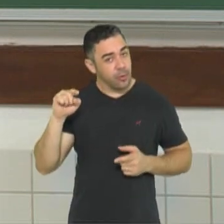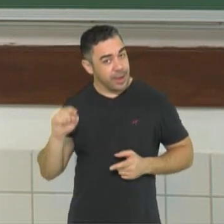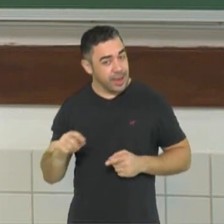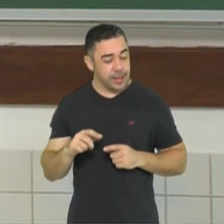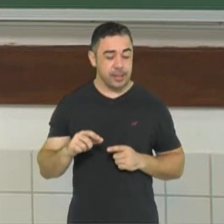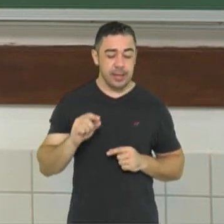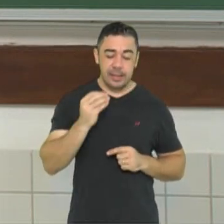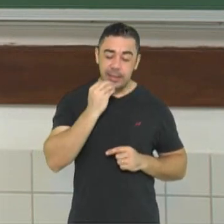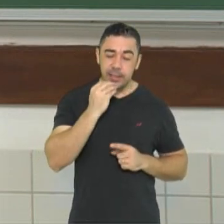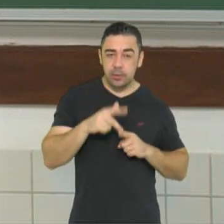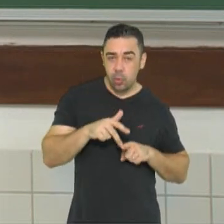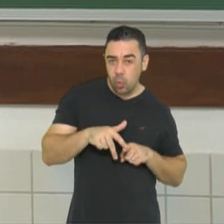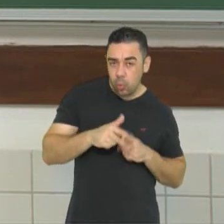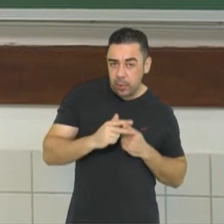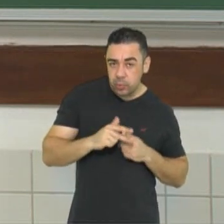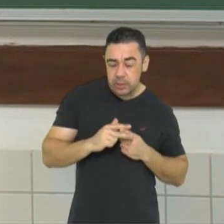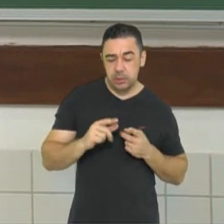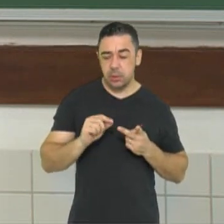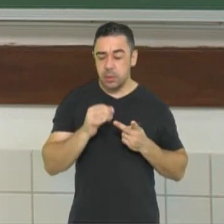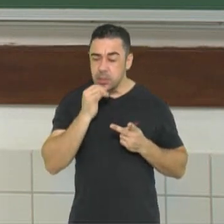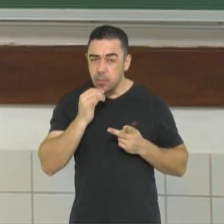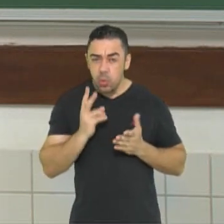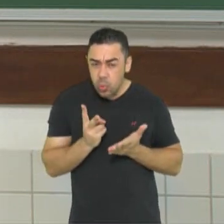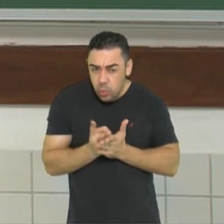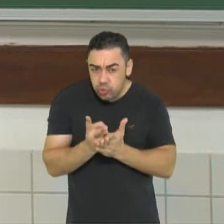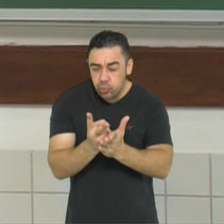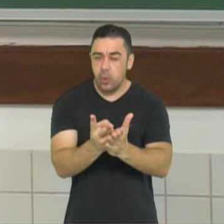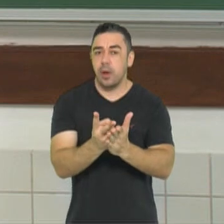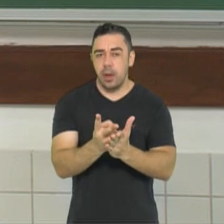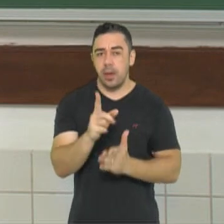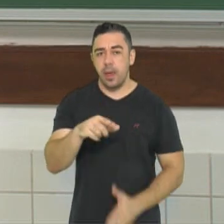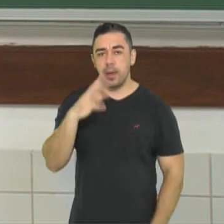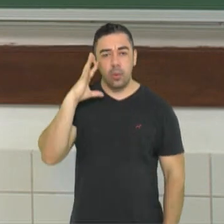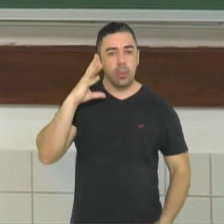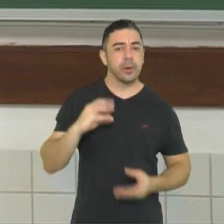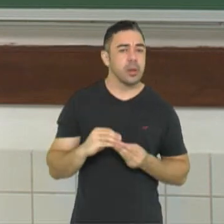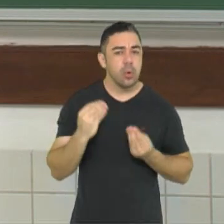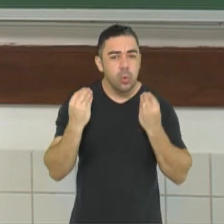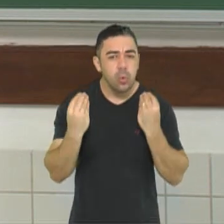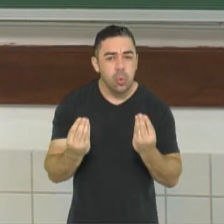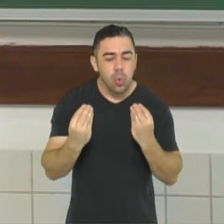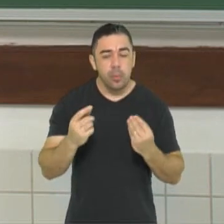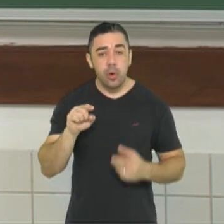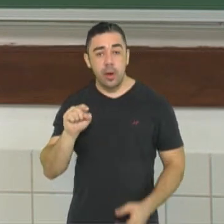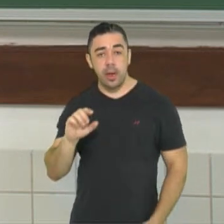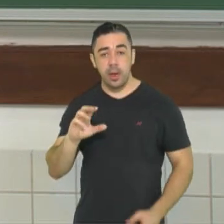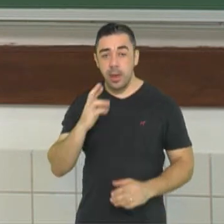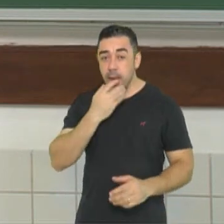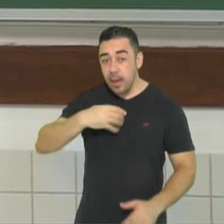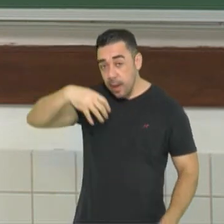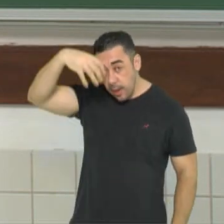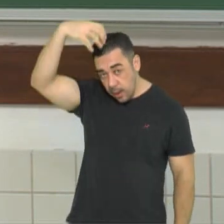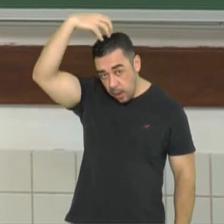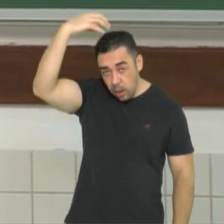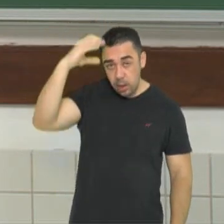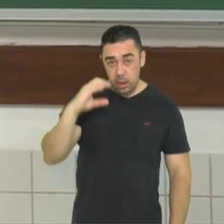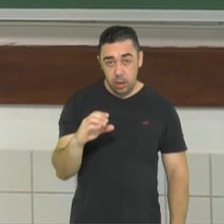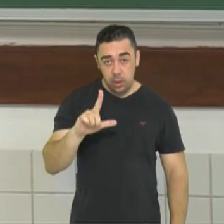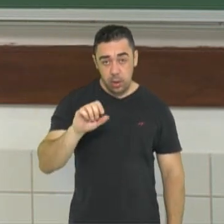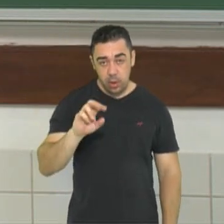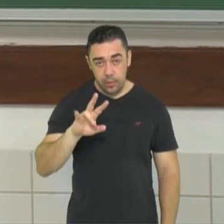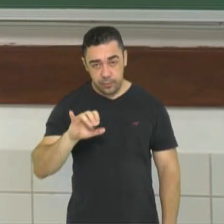nessa consolidação e nessa permanência que nos interessa entender como que a conversão do rei Clóvis, como que o